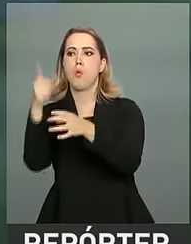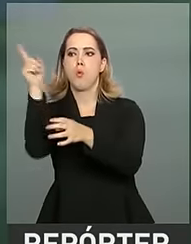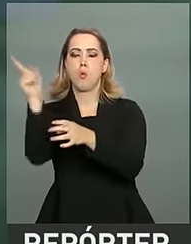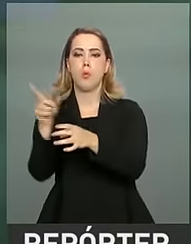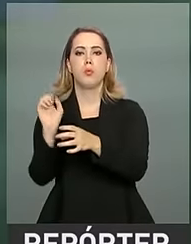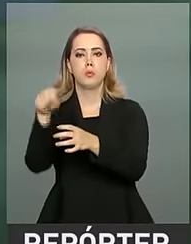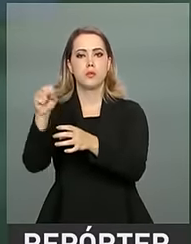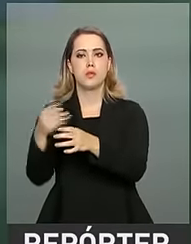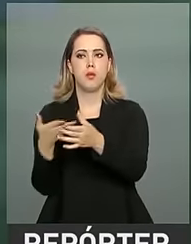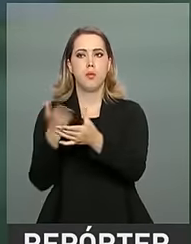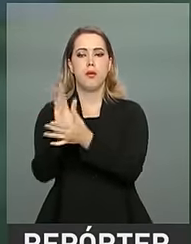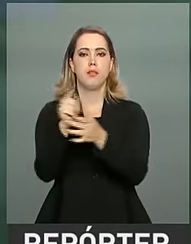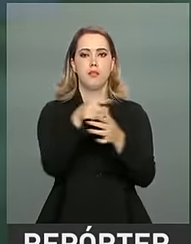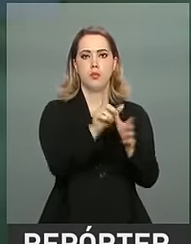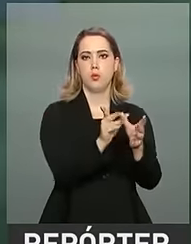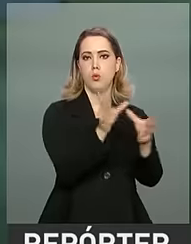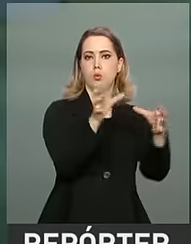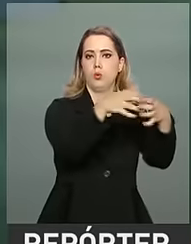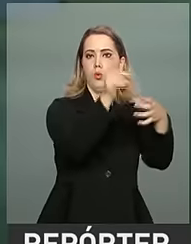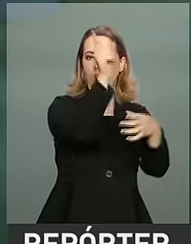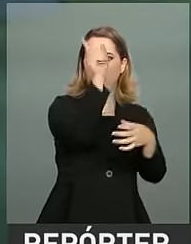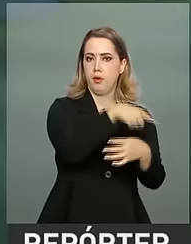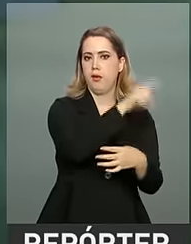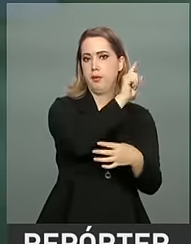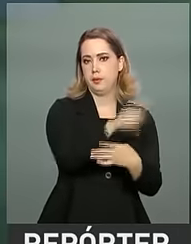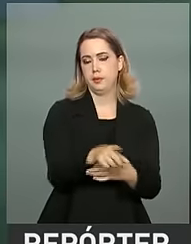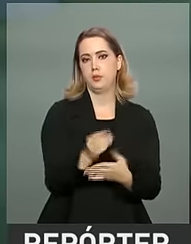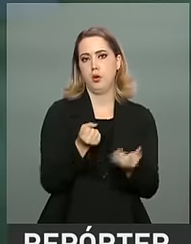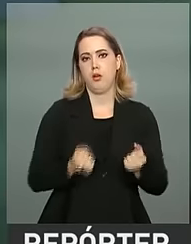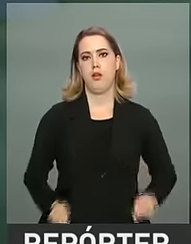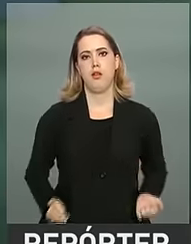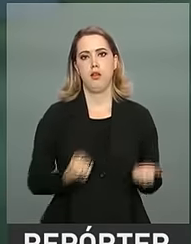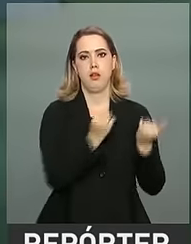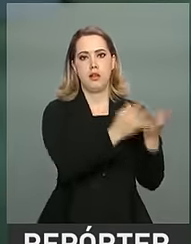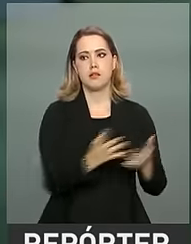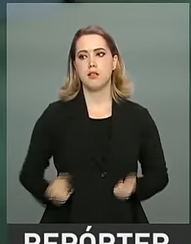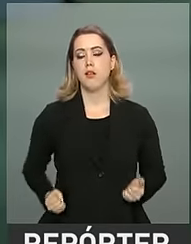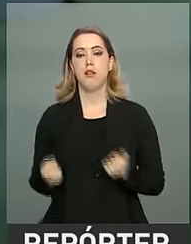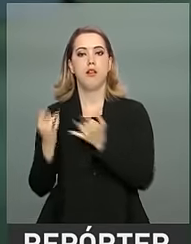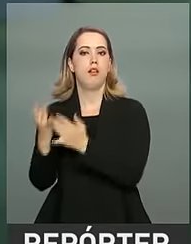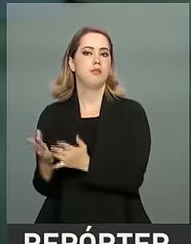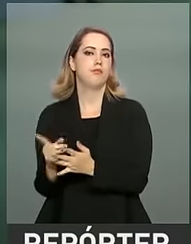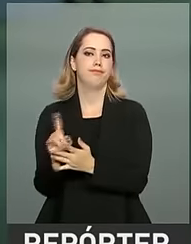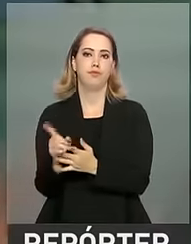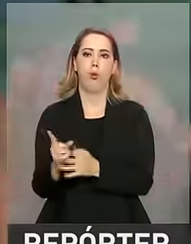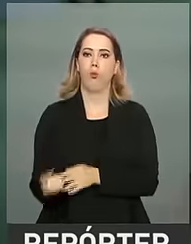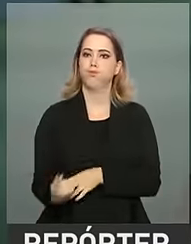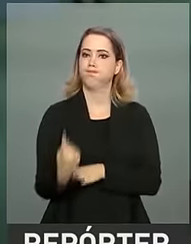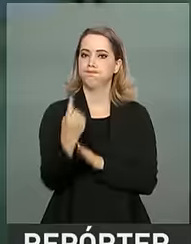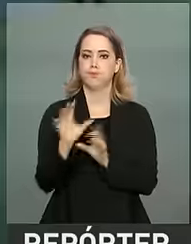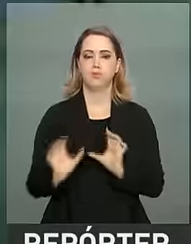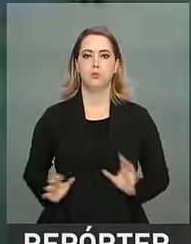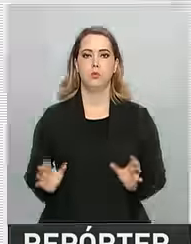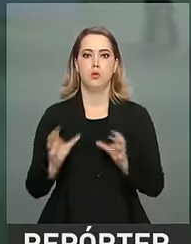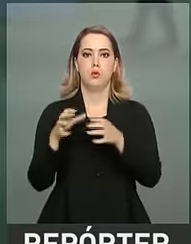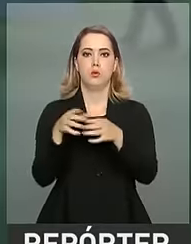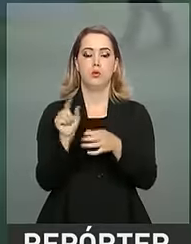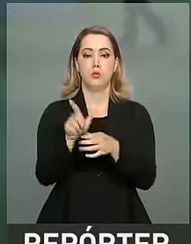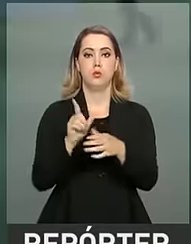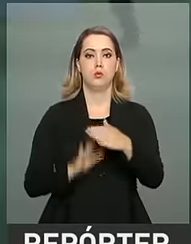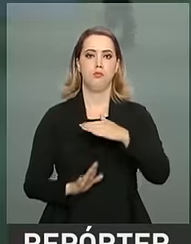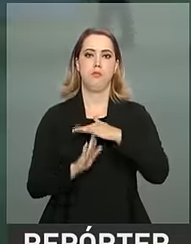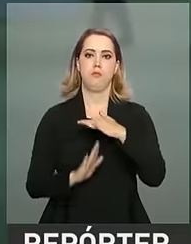de gastos aquele poder que não cumpriu o limite No outro ano tem vedações